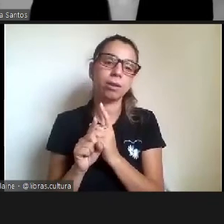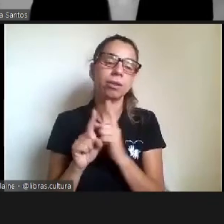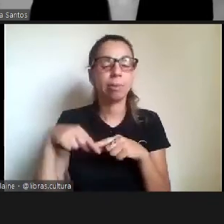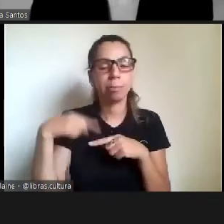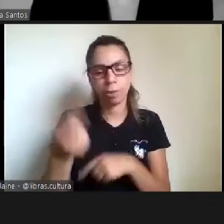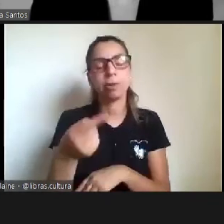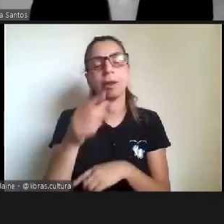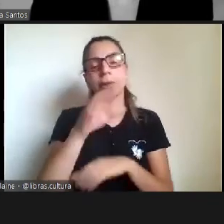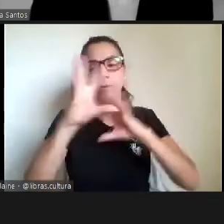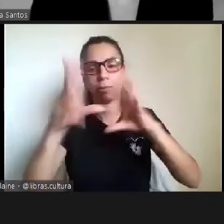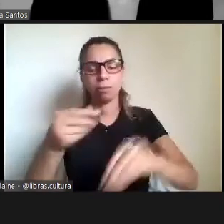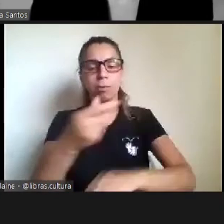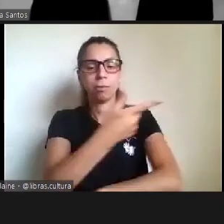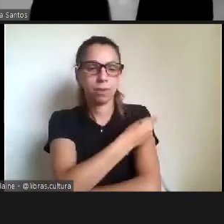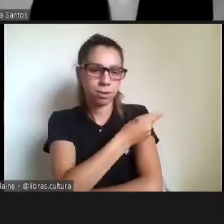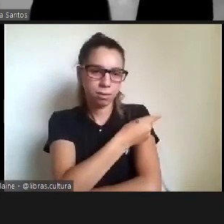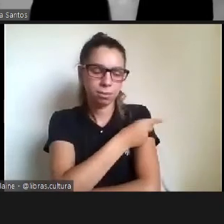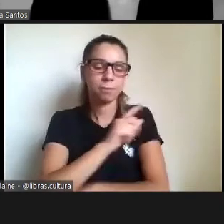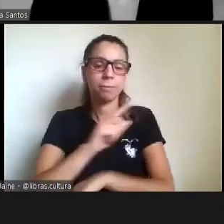tal.